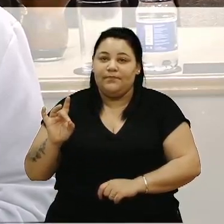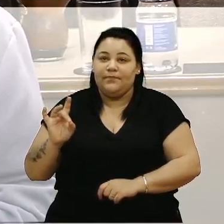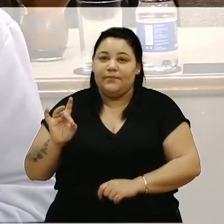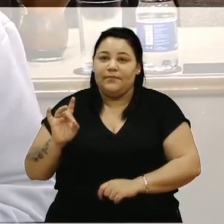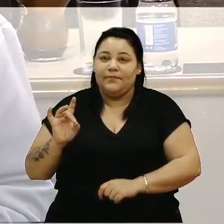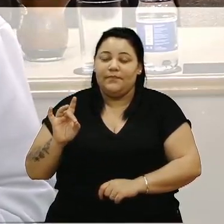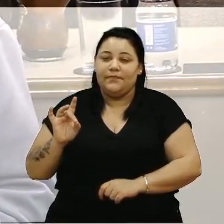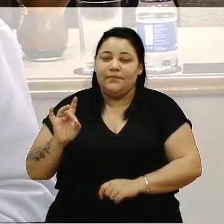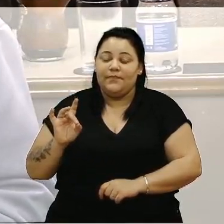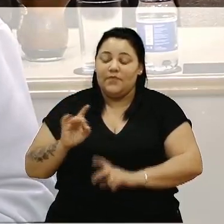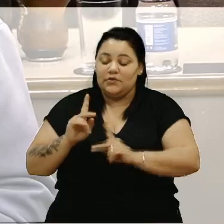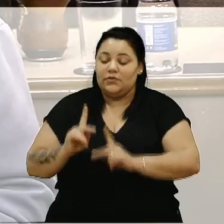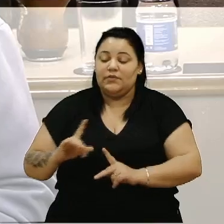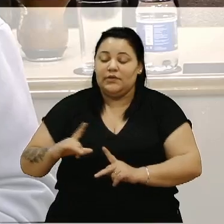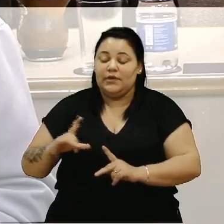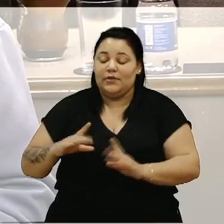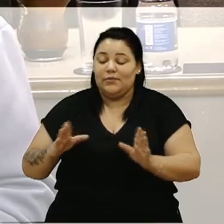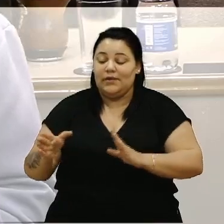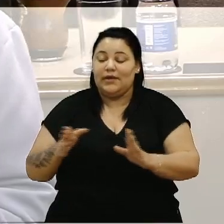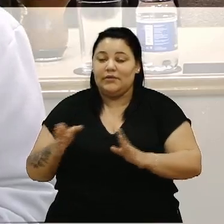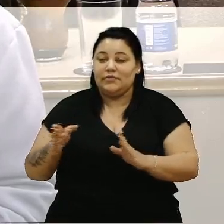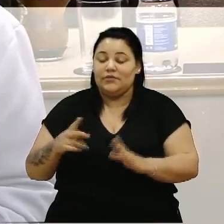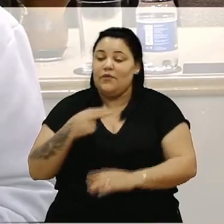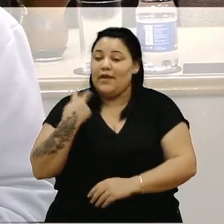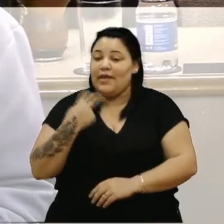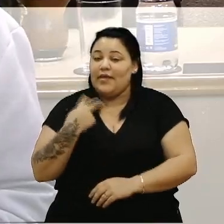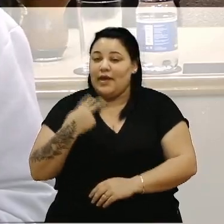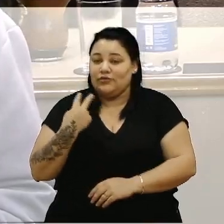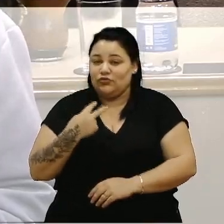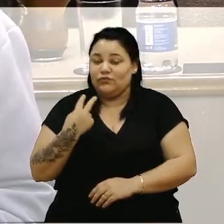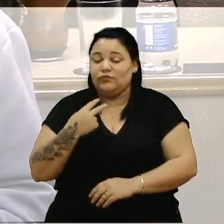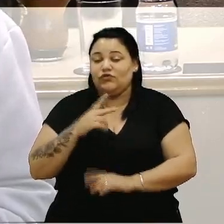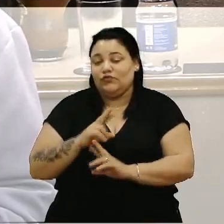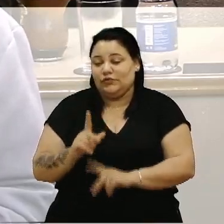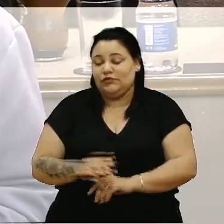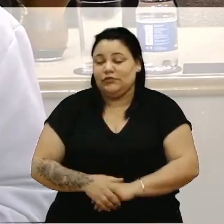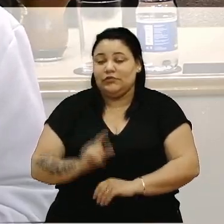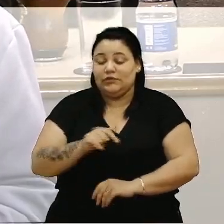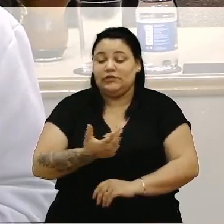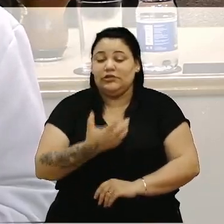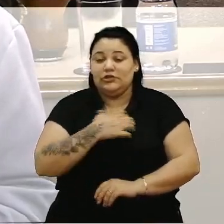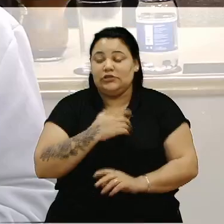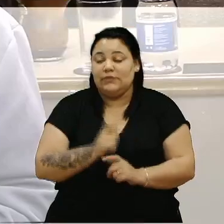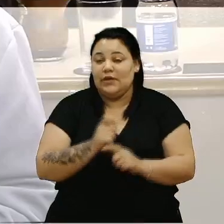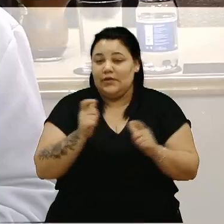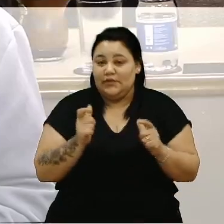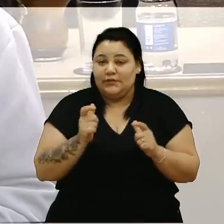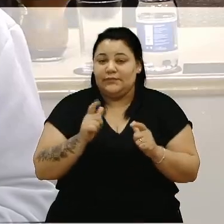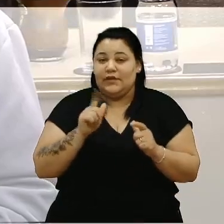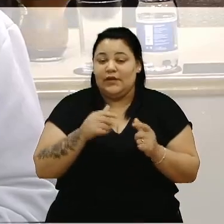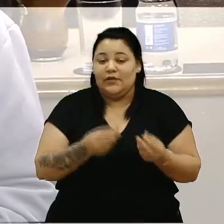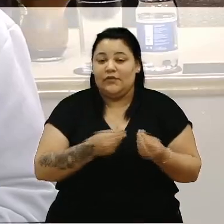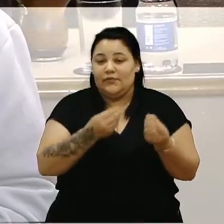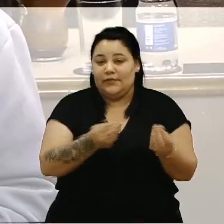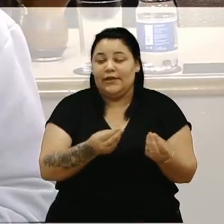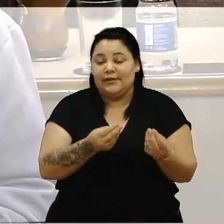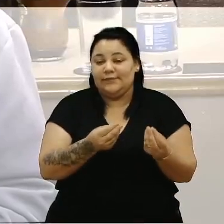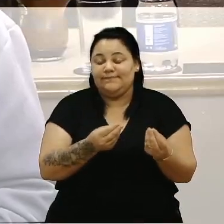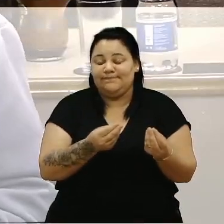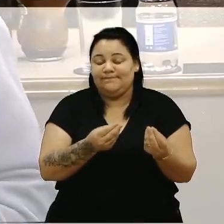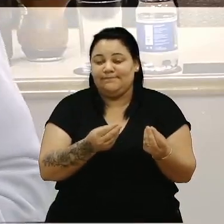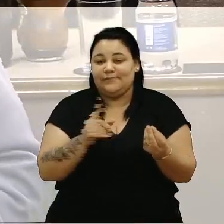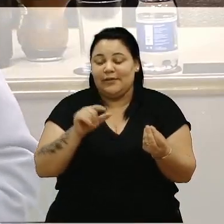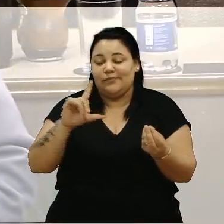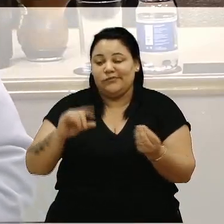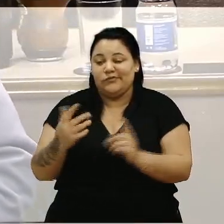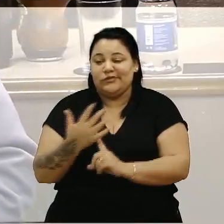hemocompetente tem um prazo de validade diferente. Dessa forma, na maioria das vezes, a oferta é sempre menor que a demanda.